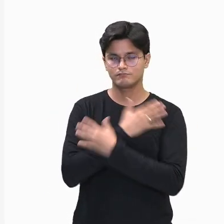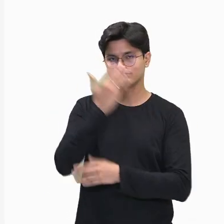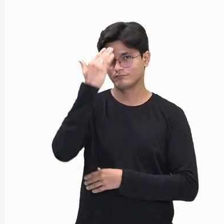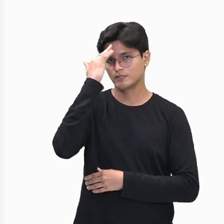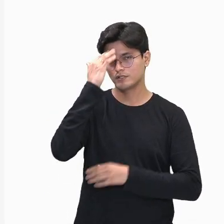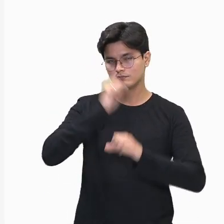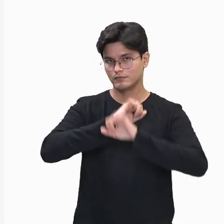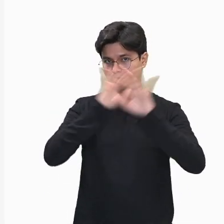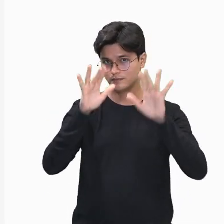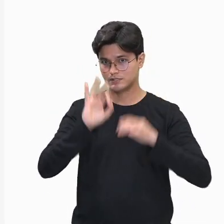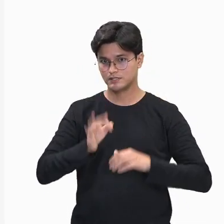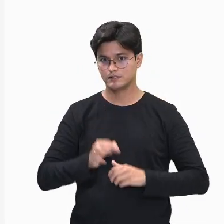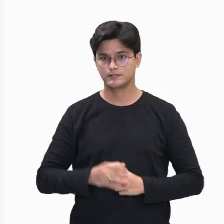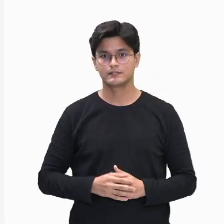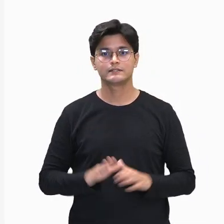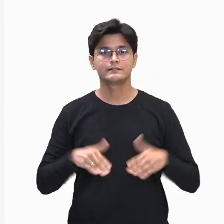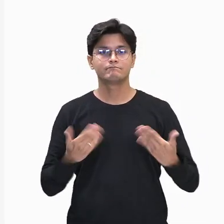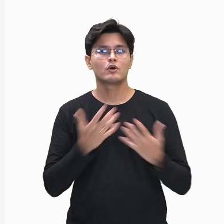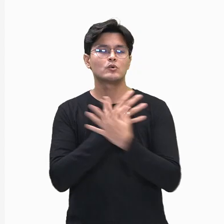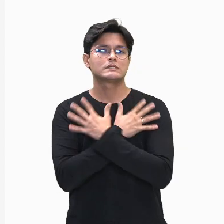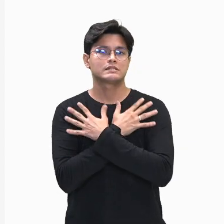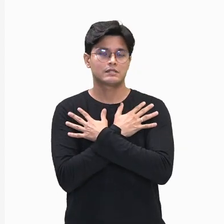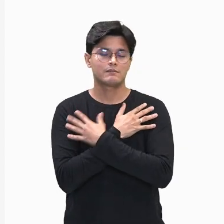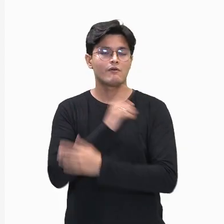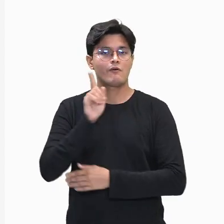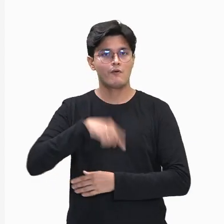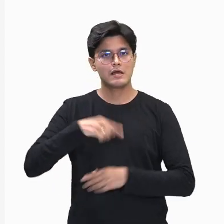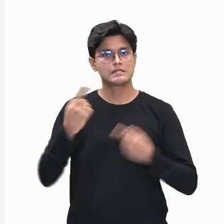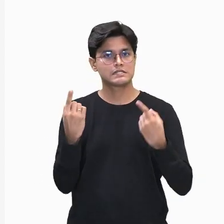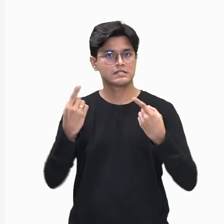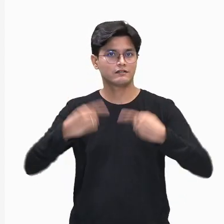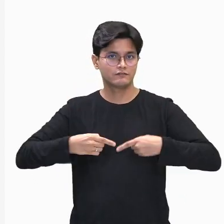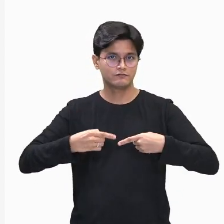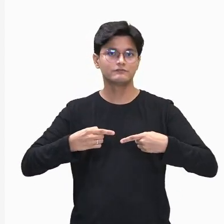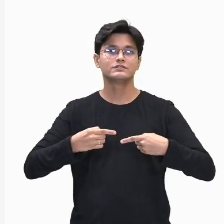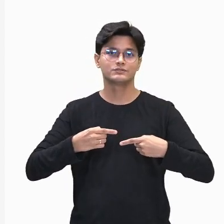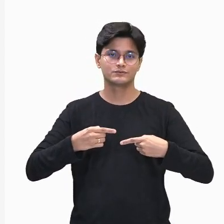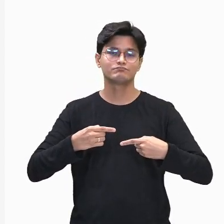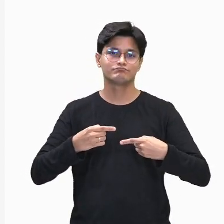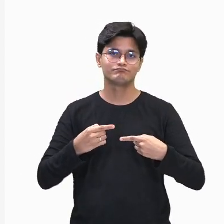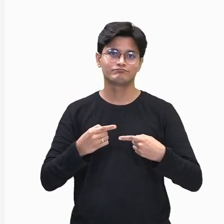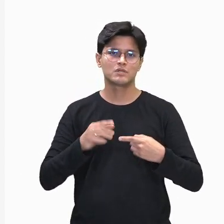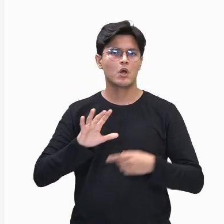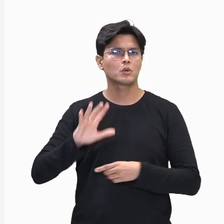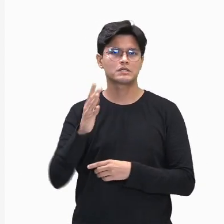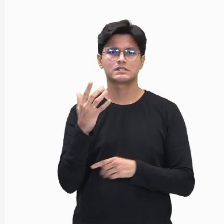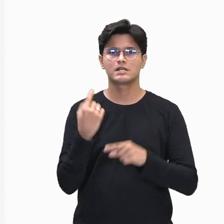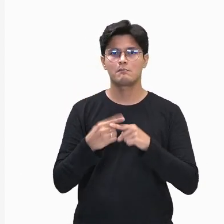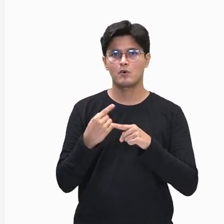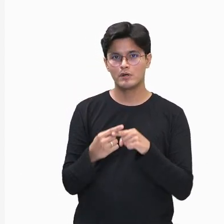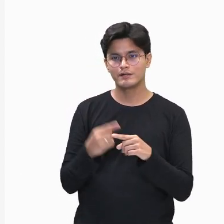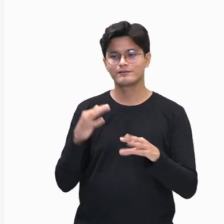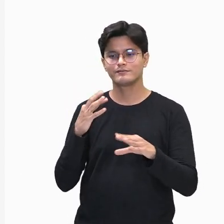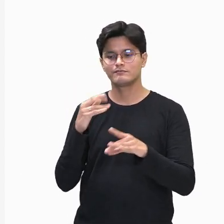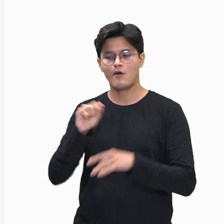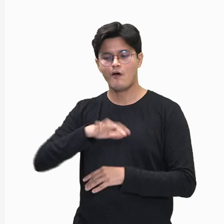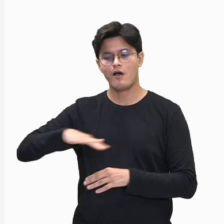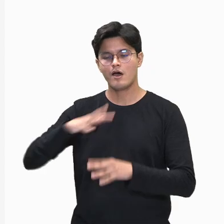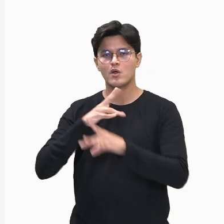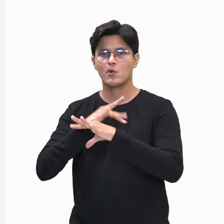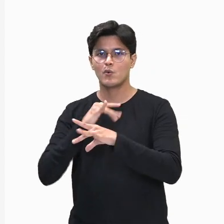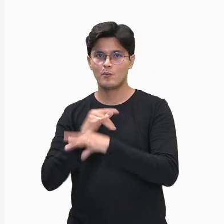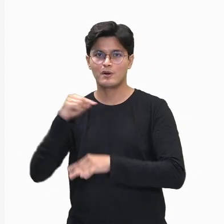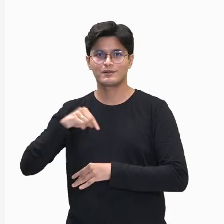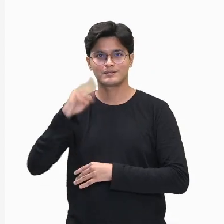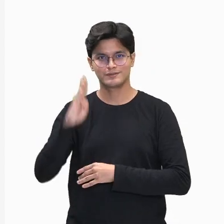o desemprego é outro desses desafios que o urbano enfrenta no Brasil.